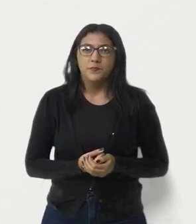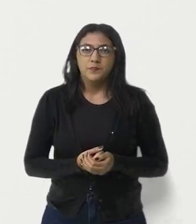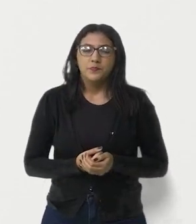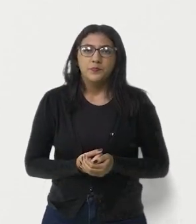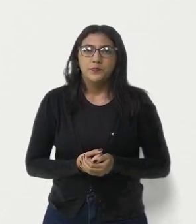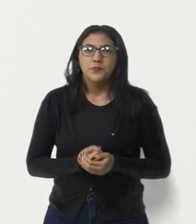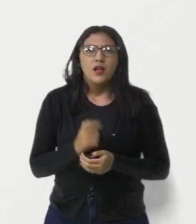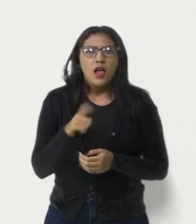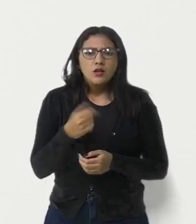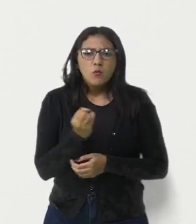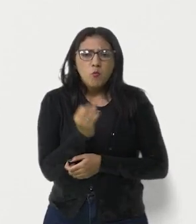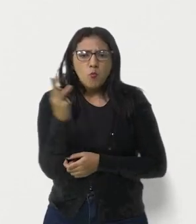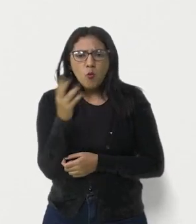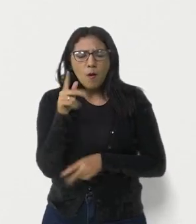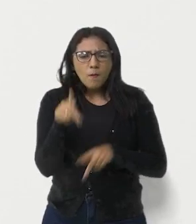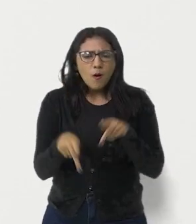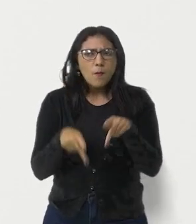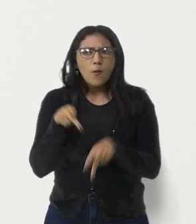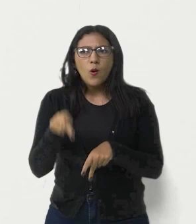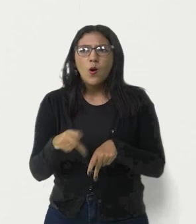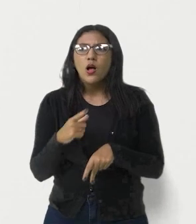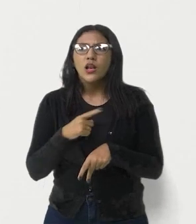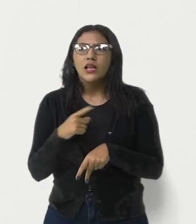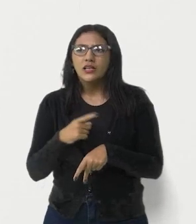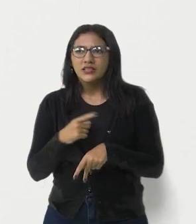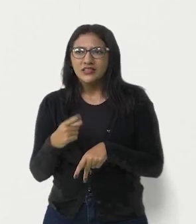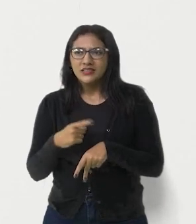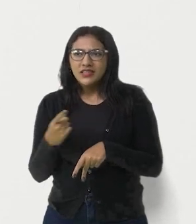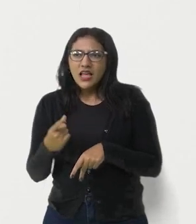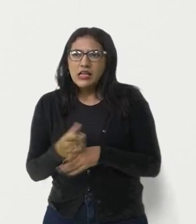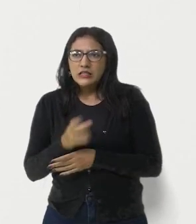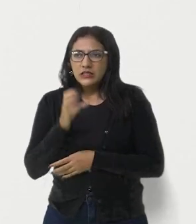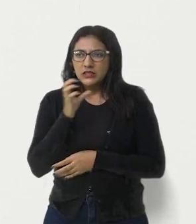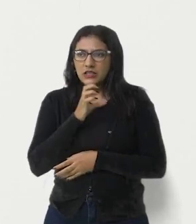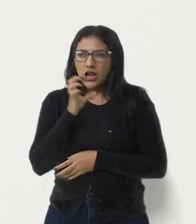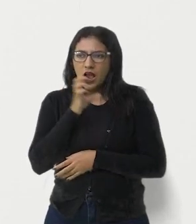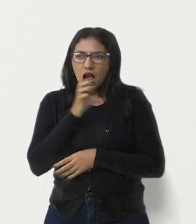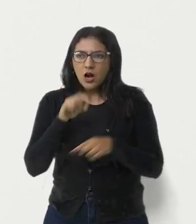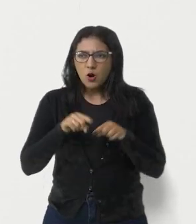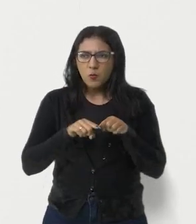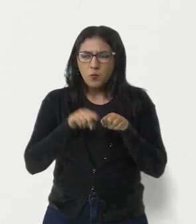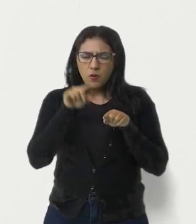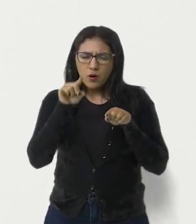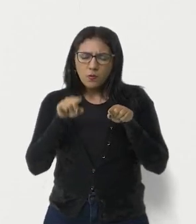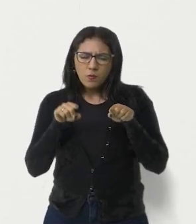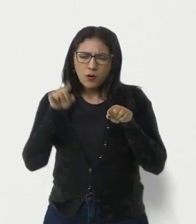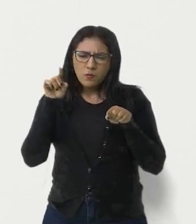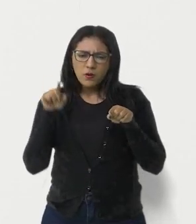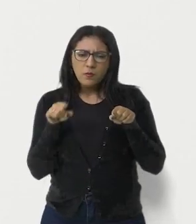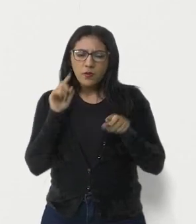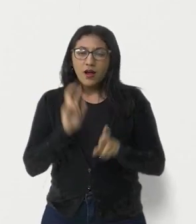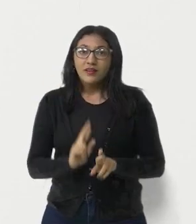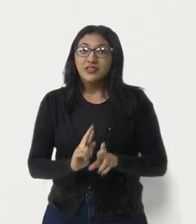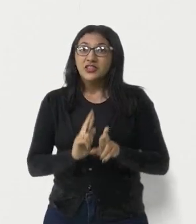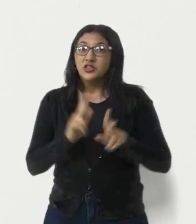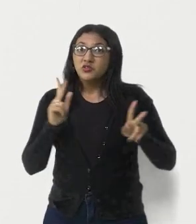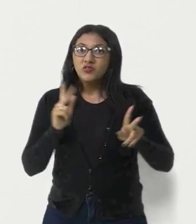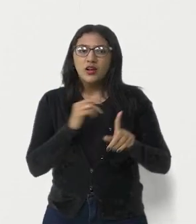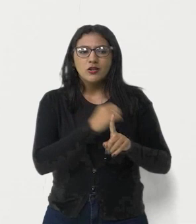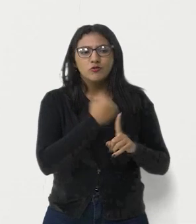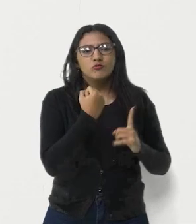este contingente populacional apresenta um ritmo de crescimento demográfico contrário à da população